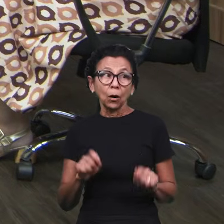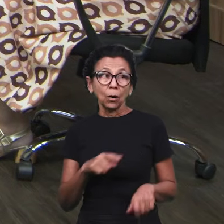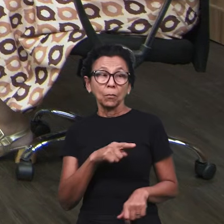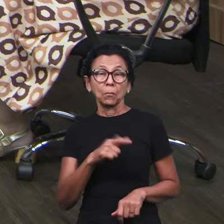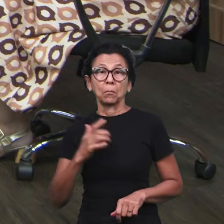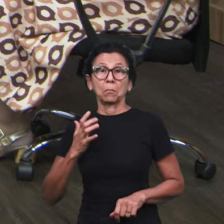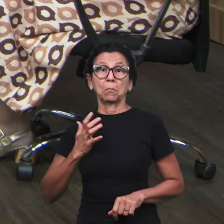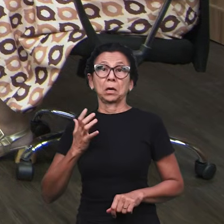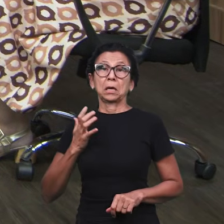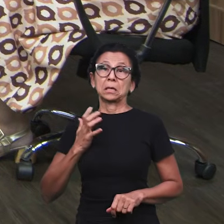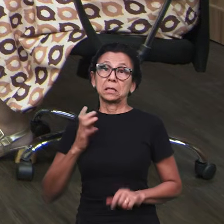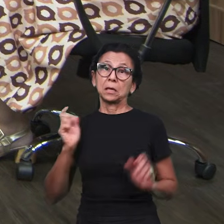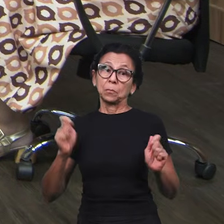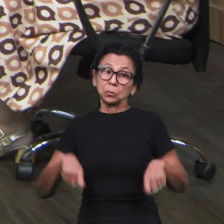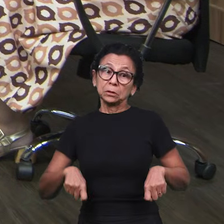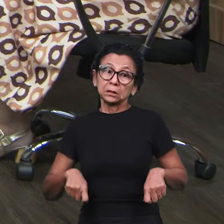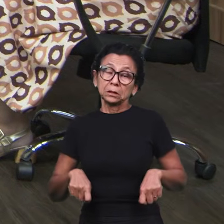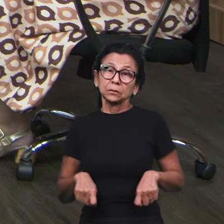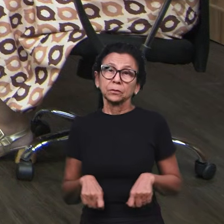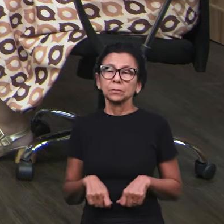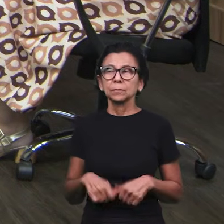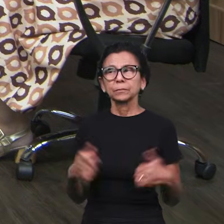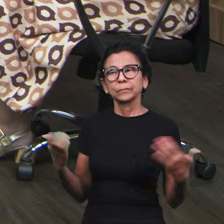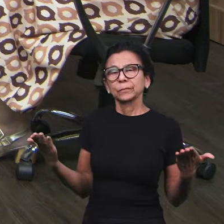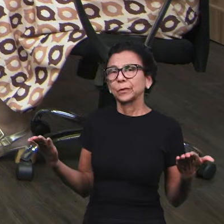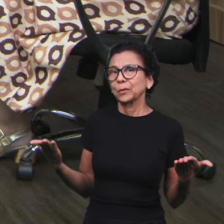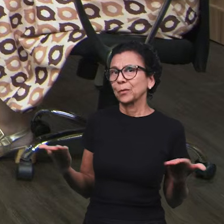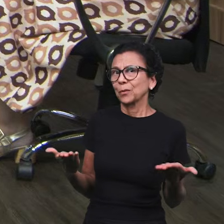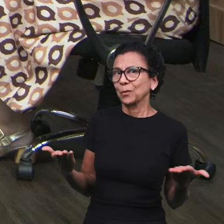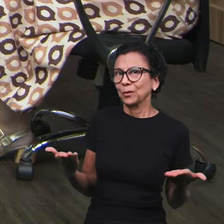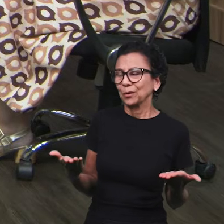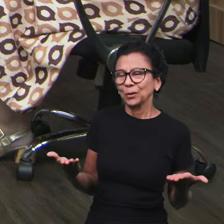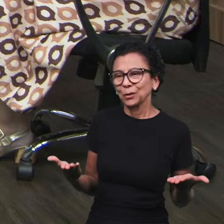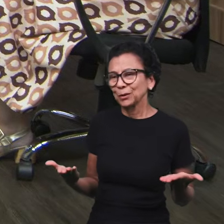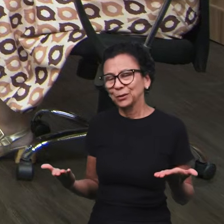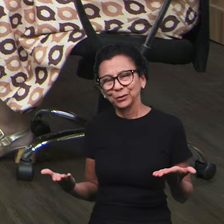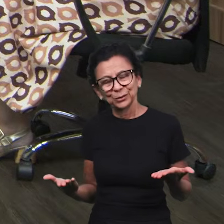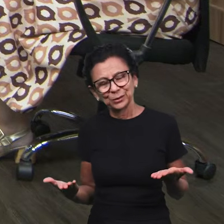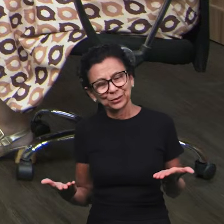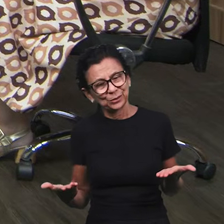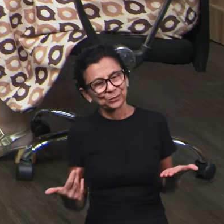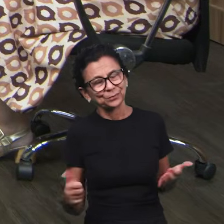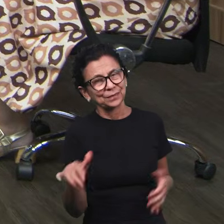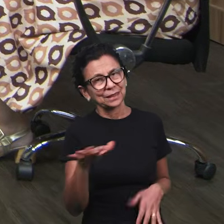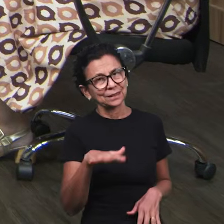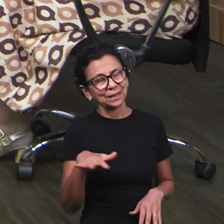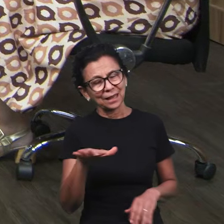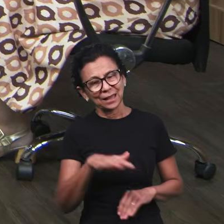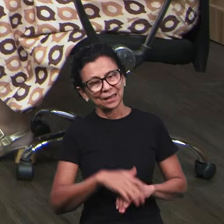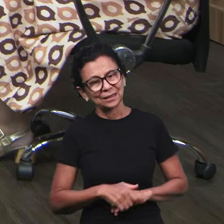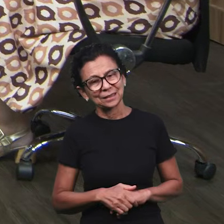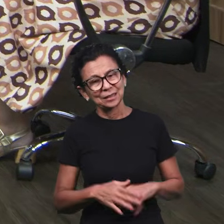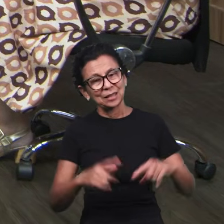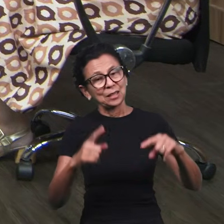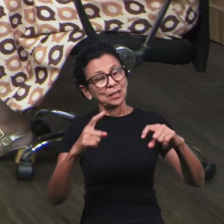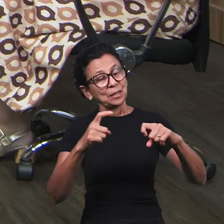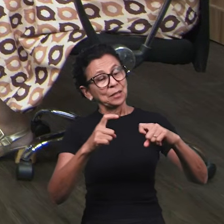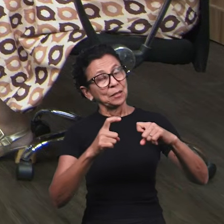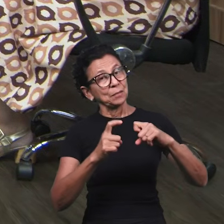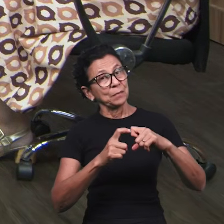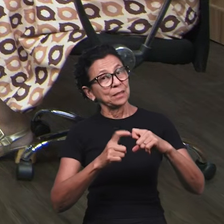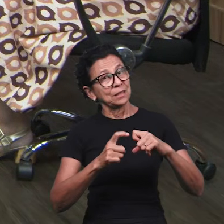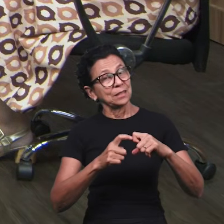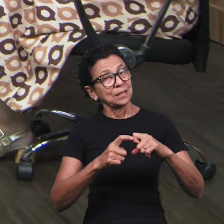enriquecer, né? Mas hoje nós sabemos que o ganho da atividade médica ela não está acima